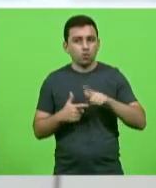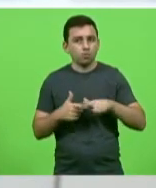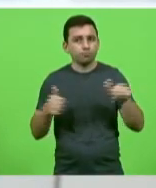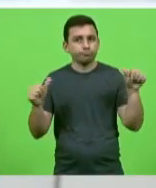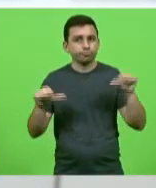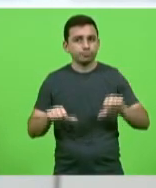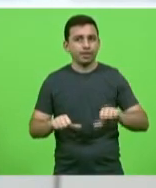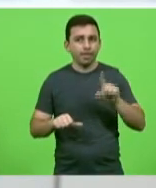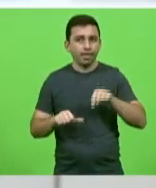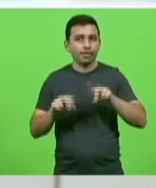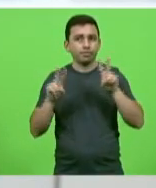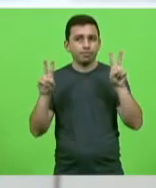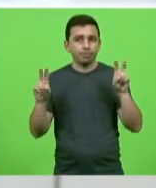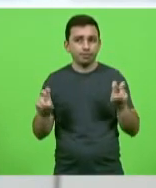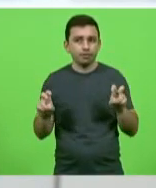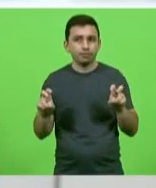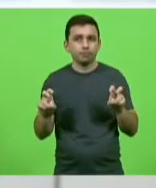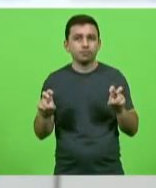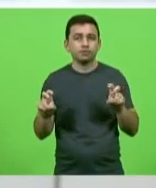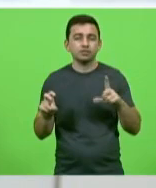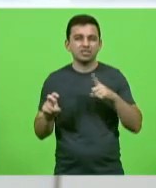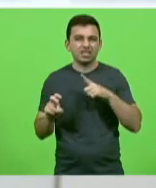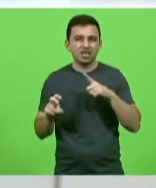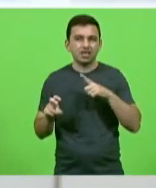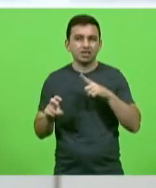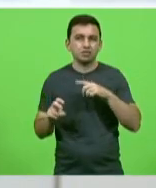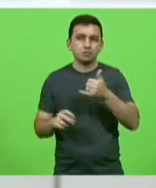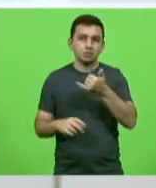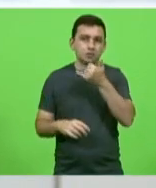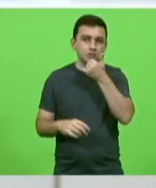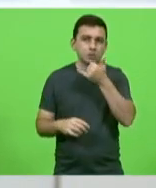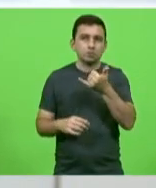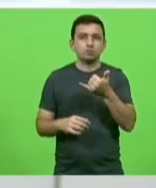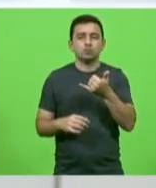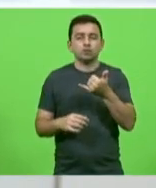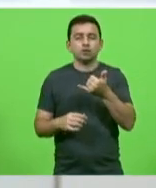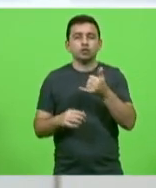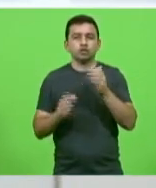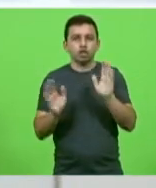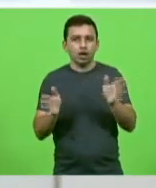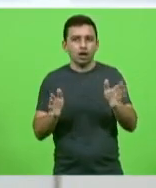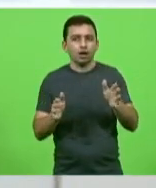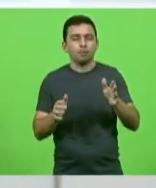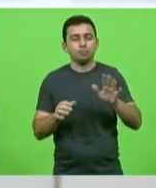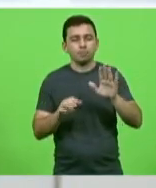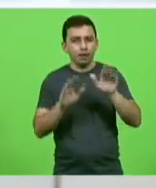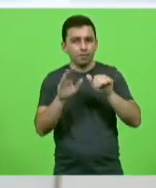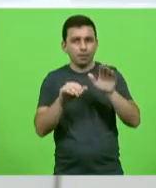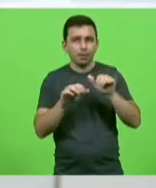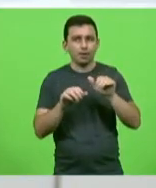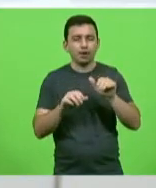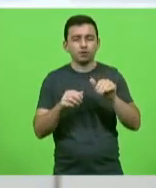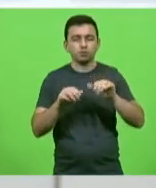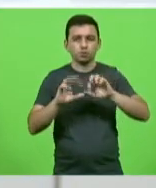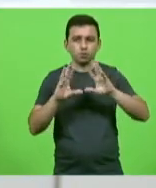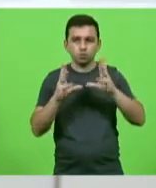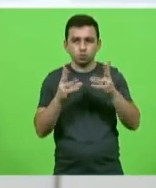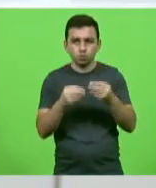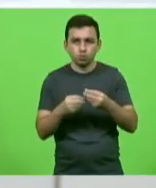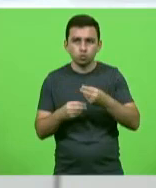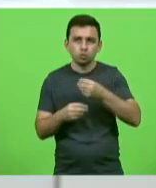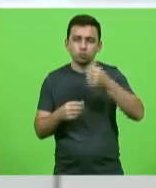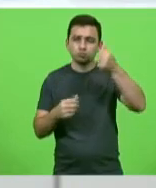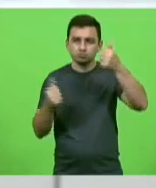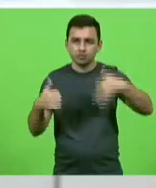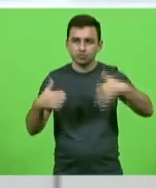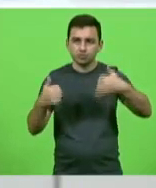assunto cercado de esquivas nos depoimentos anos da CPI e Oi e o modo